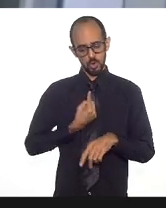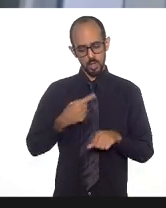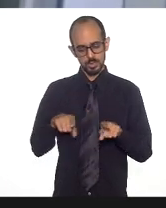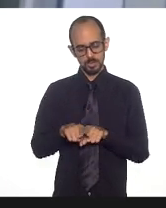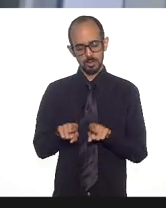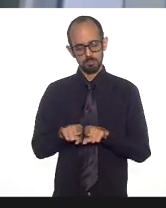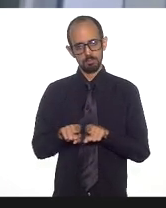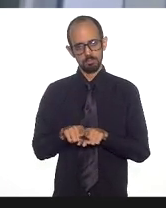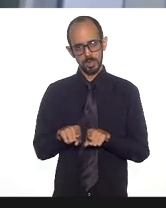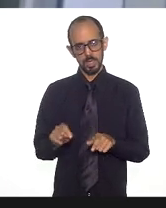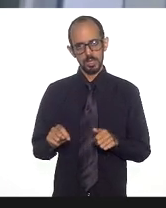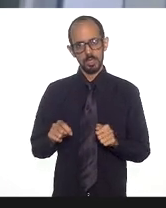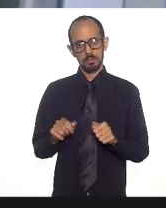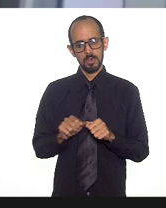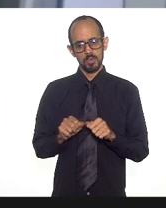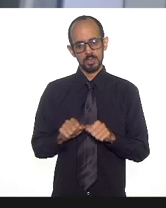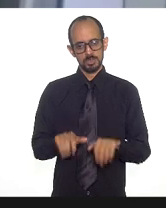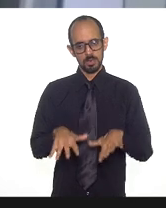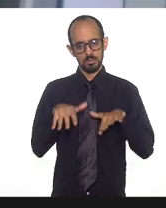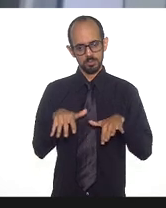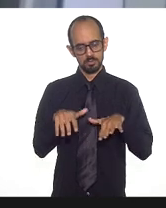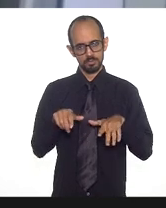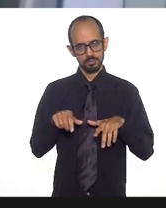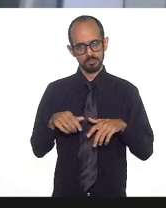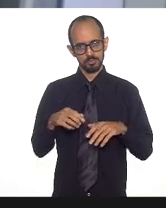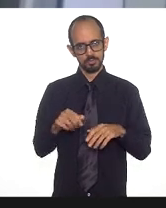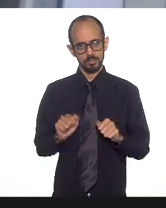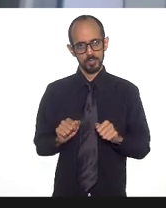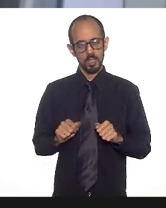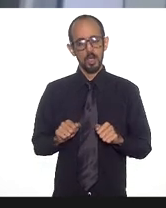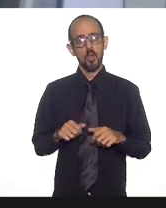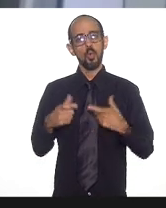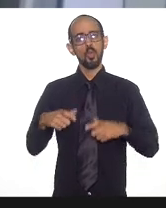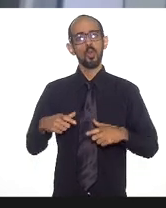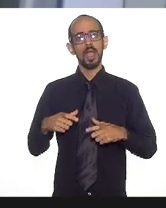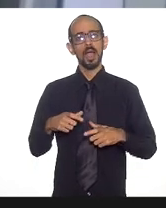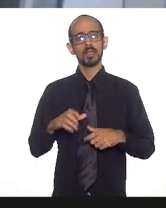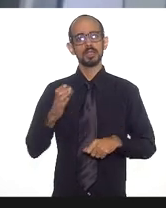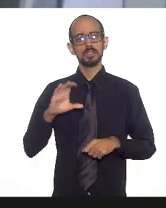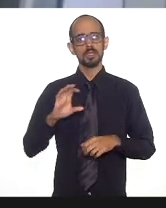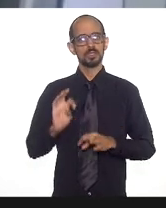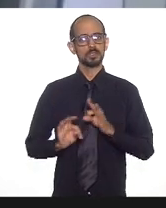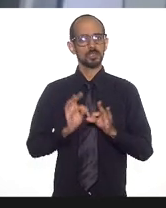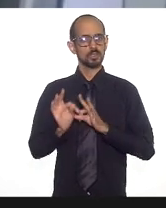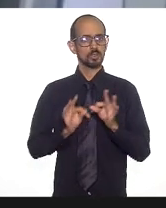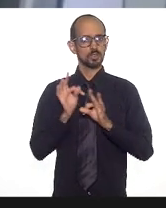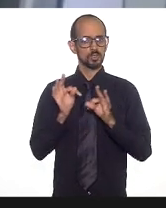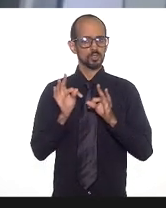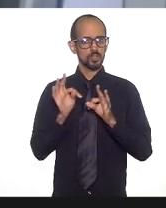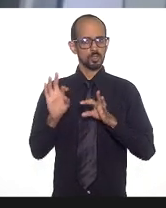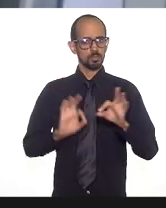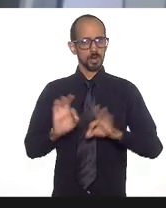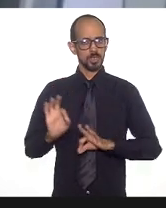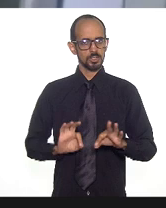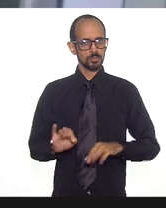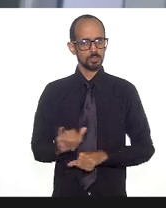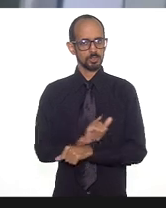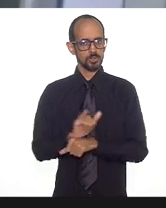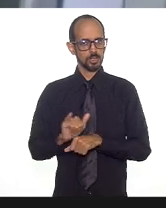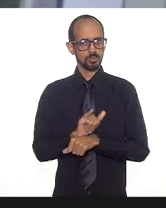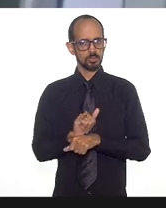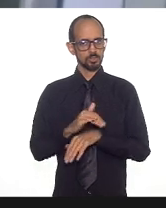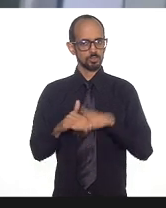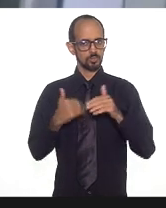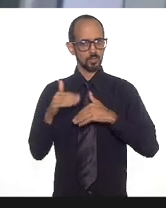audiência pública, Flávio, sobre o lugar da ciência e tecnologia e de suas instituições vinculadas no planejamento estratégico do desenvolvimento do nosso